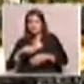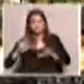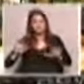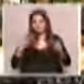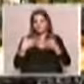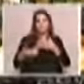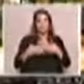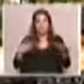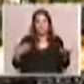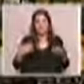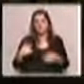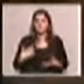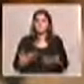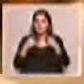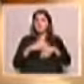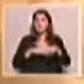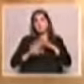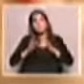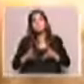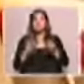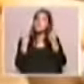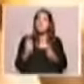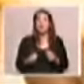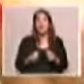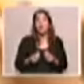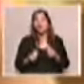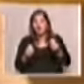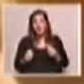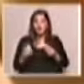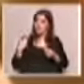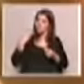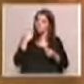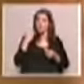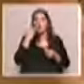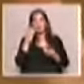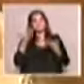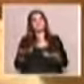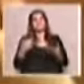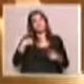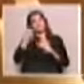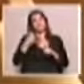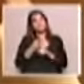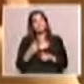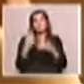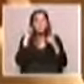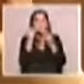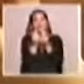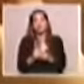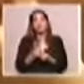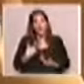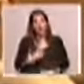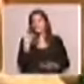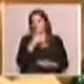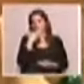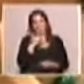não é? Qualquer coisa que nós queiramos fazer, mas temos de ser muito bons. E o prestígio adquire-se por isso. E eu, realmente, me sinto muito feliz para aquilo que